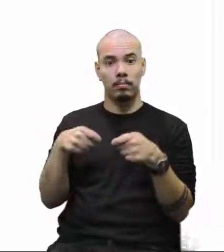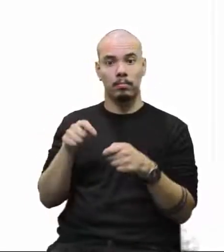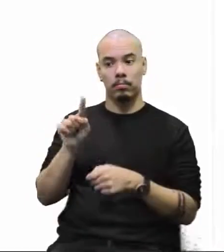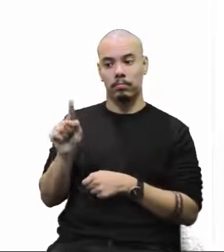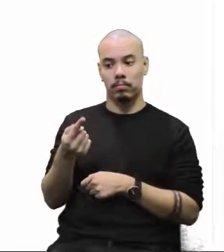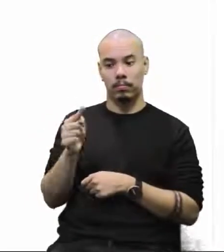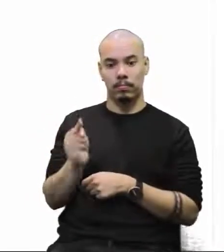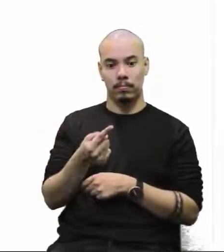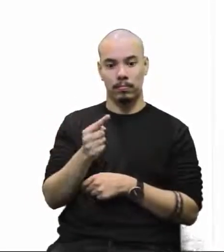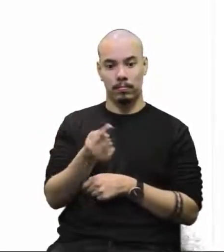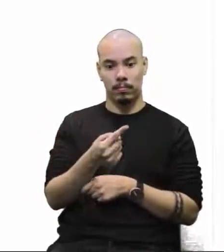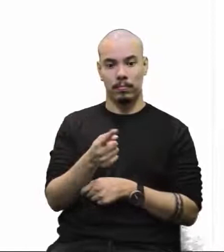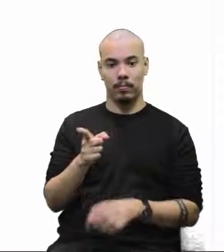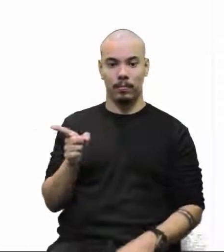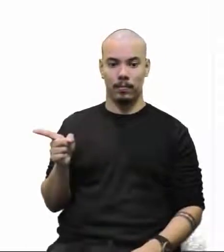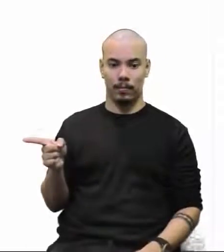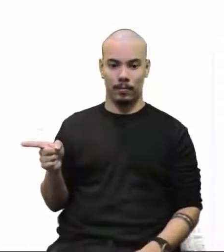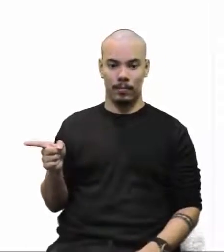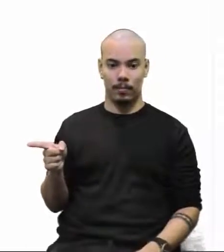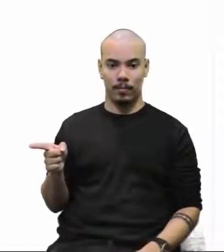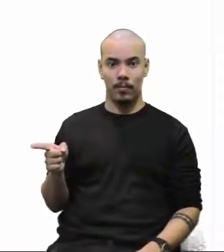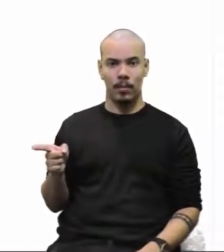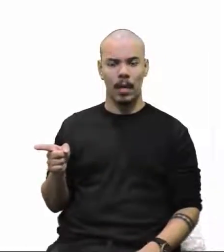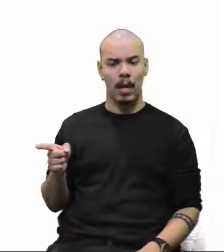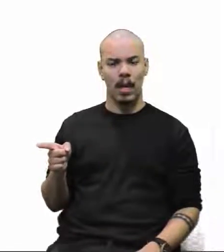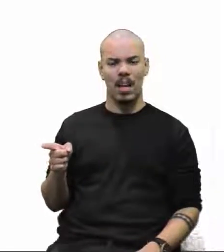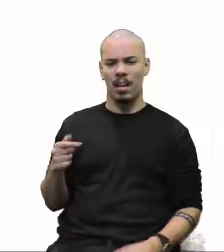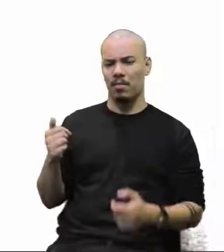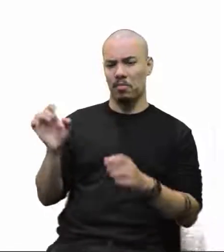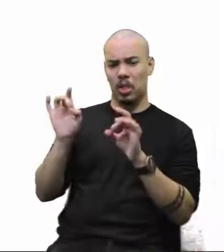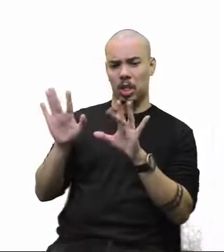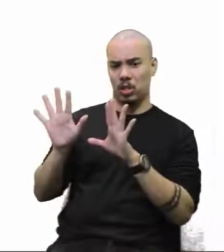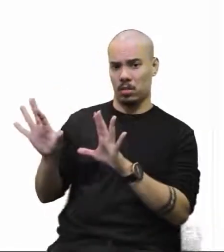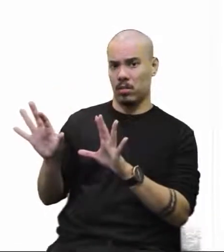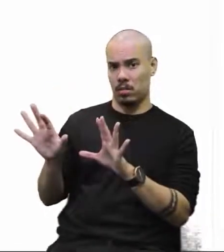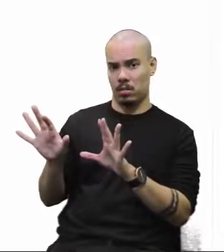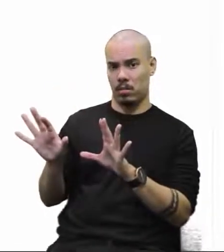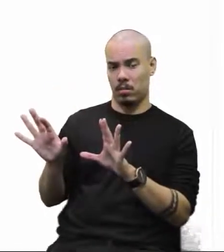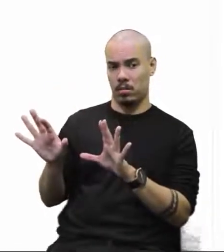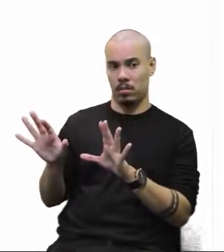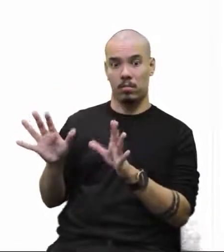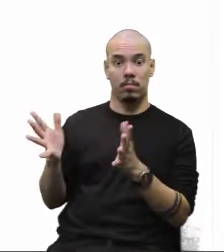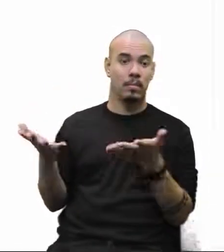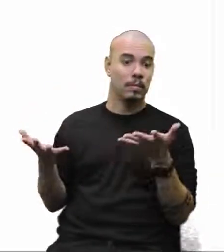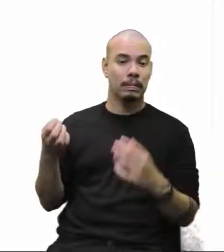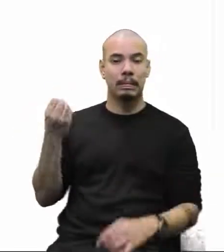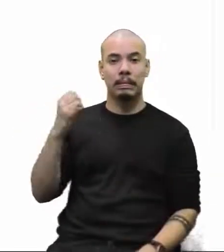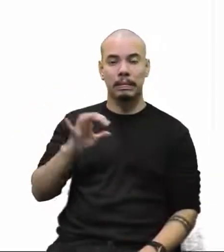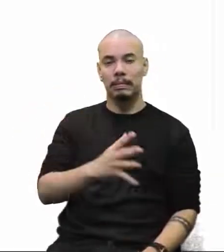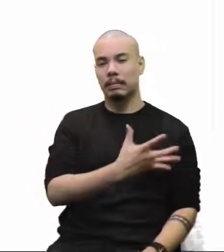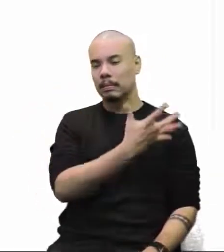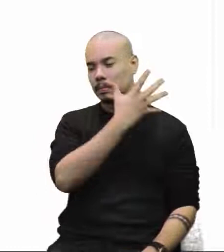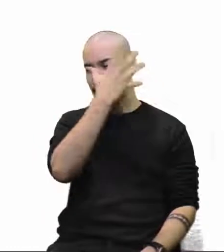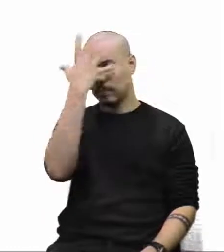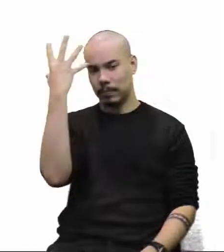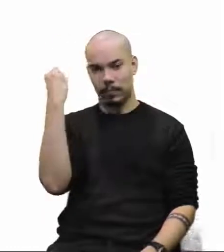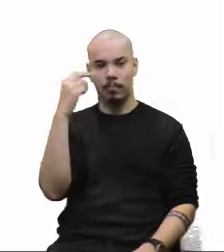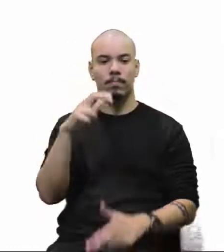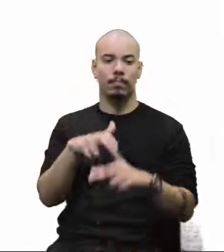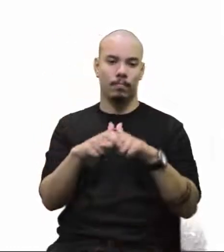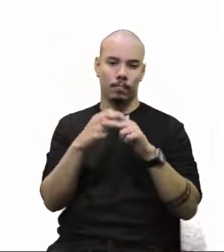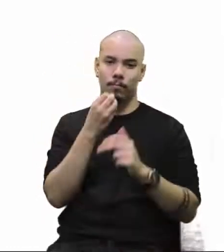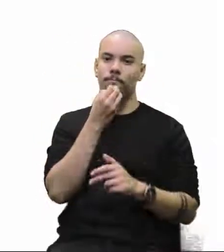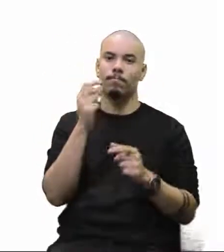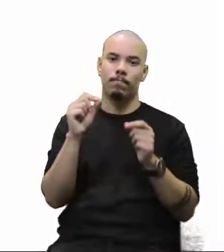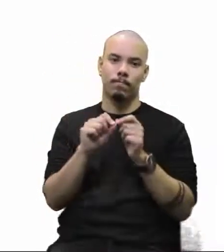científica, olha duas casas aí. Professor, eu vou deixar essa daqui, não vou fazer não. Aí vai que ele esquece. Beleza. Então é bom fazer. Na